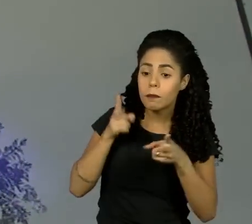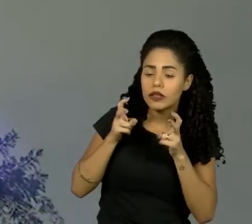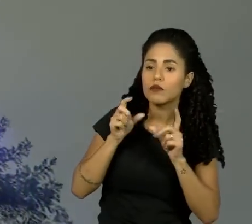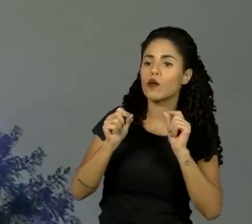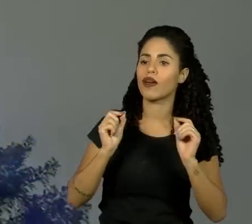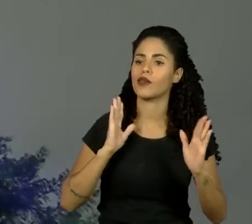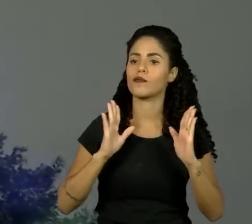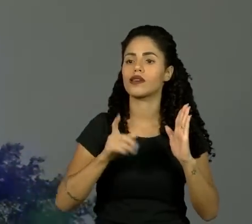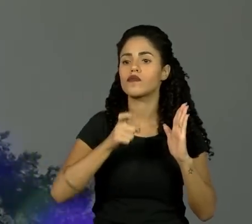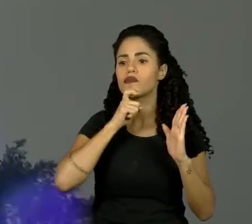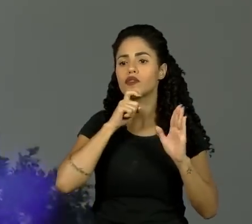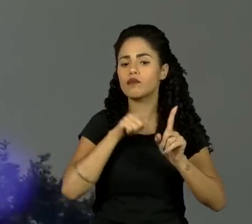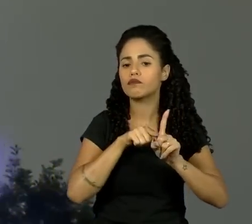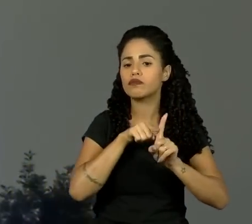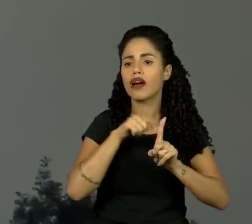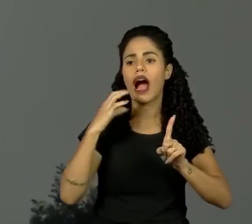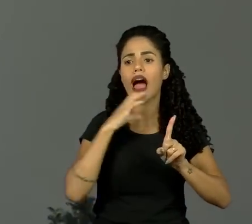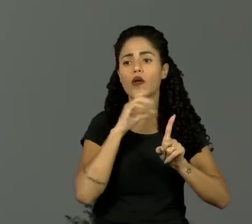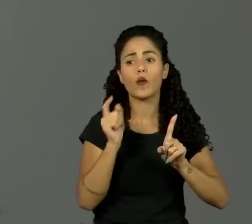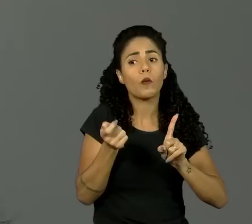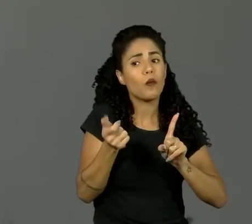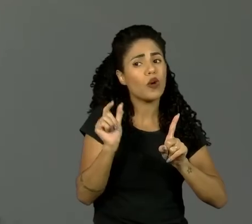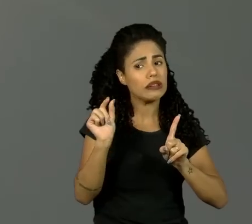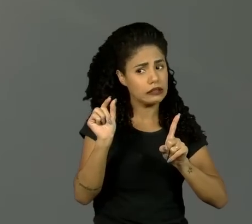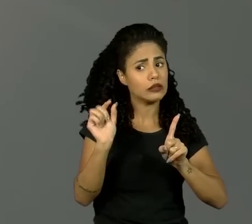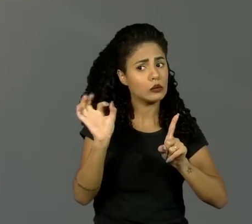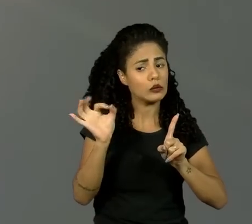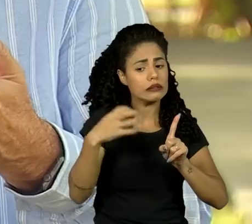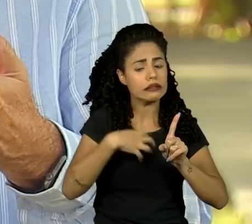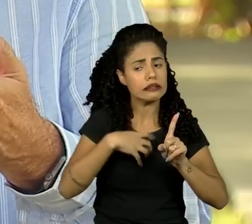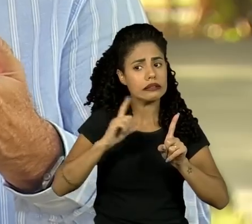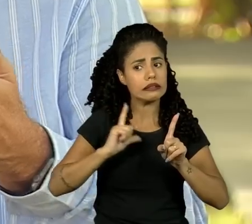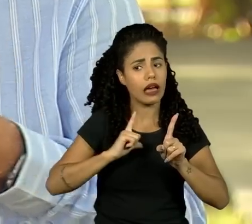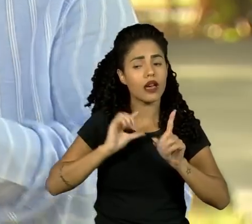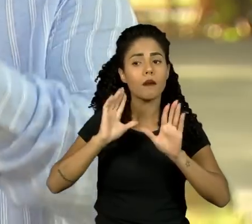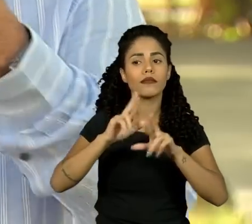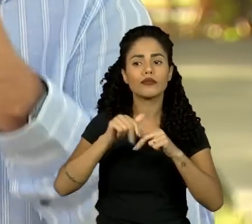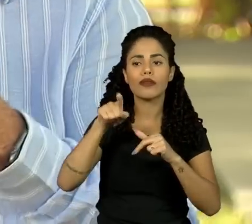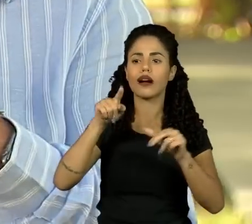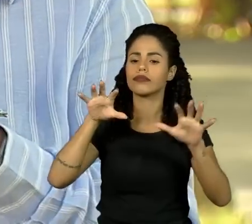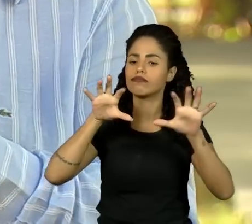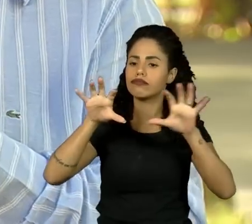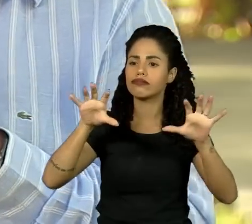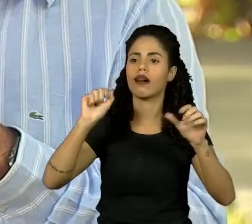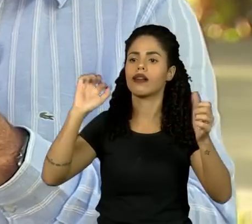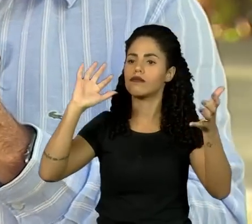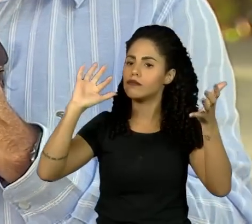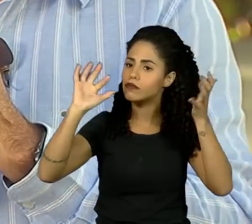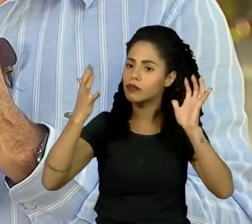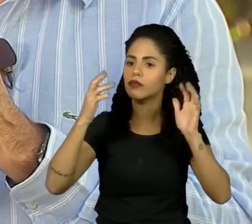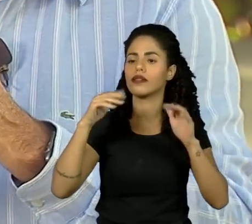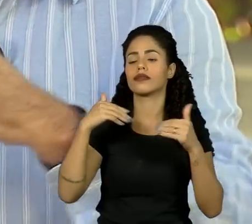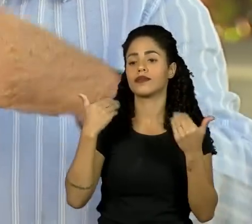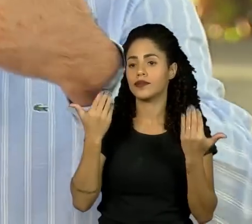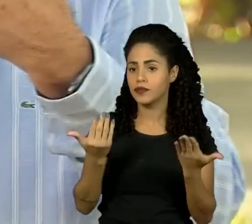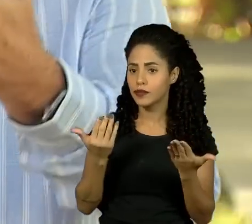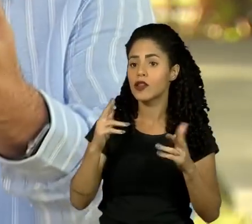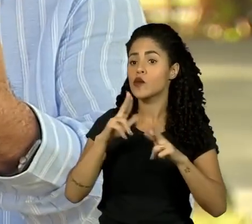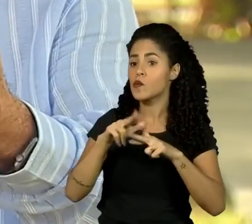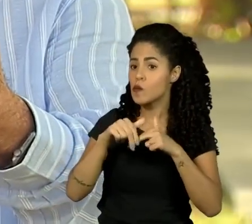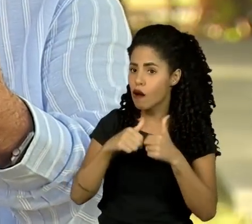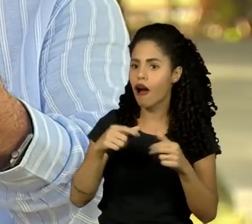inverno relativamente quente em relação à climatologia normal. E isso também, né, já é, de certa forma, um reflexo